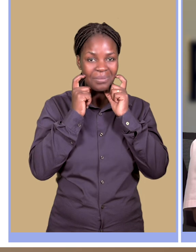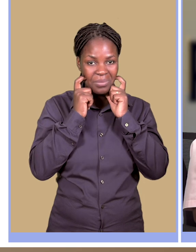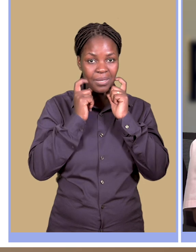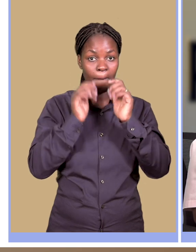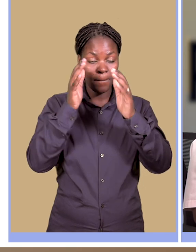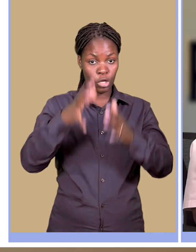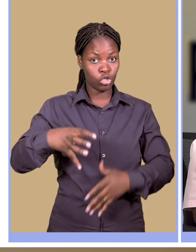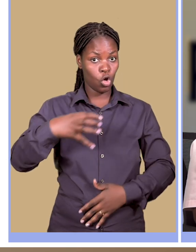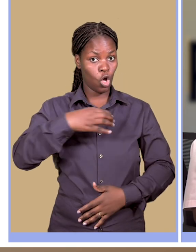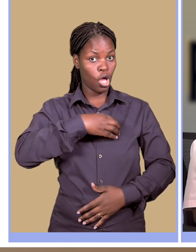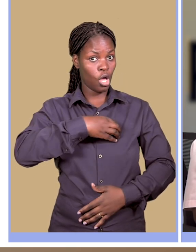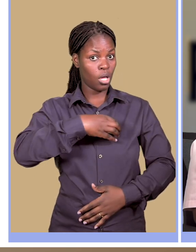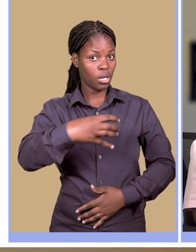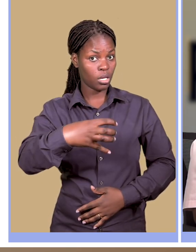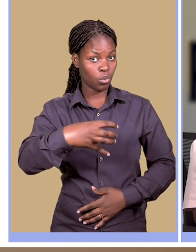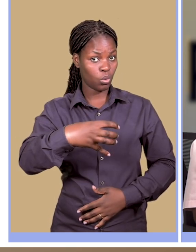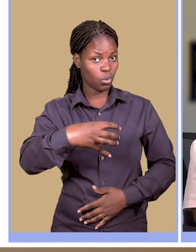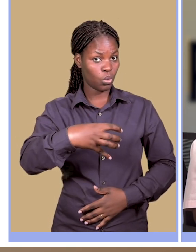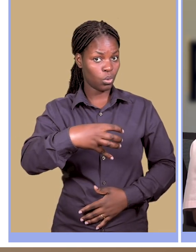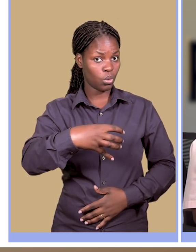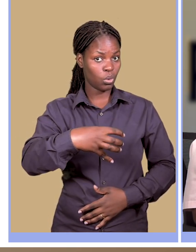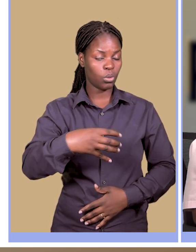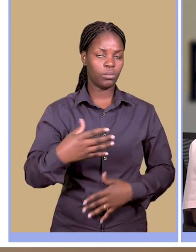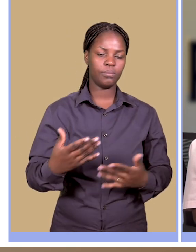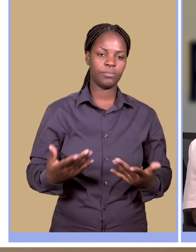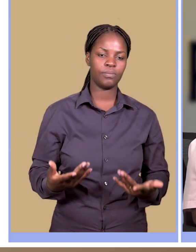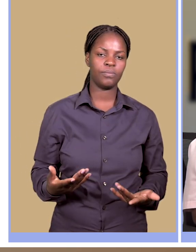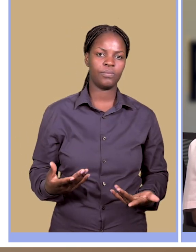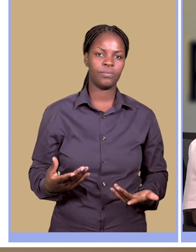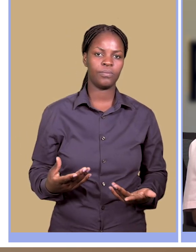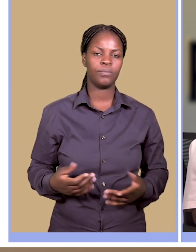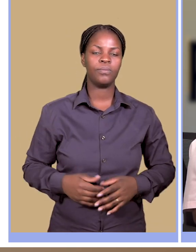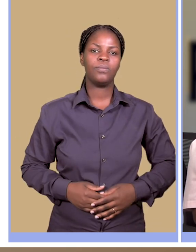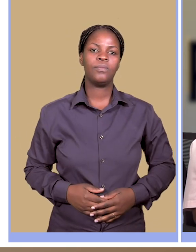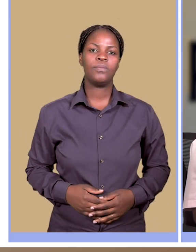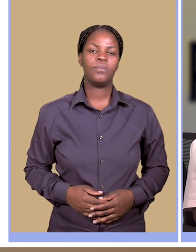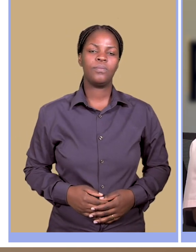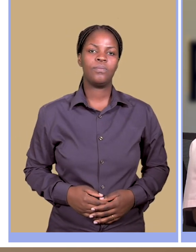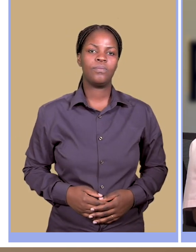pessoas da elite que têm acesso a um banco. E eu falo isto com